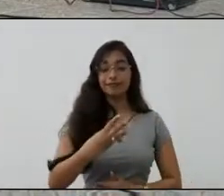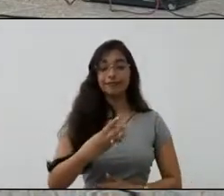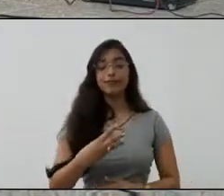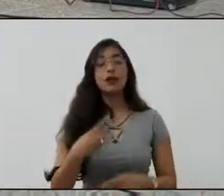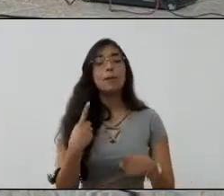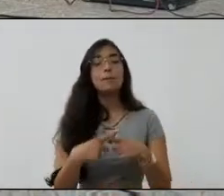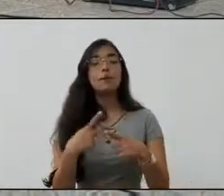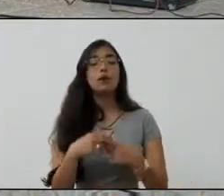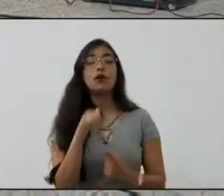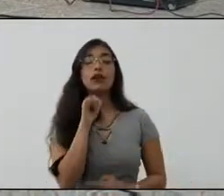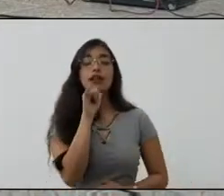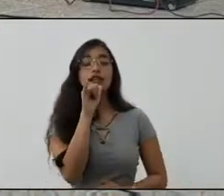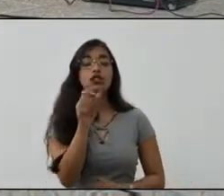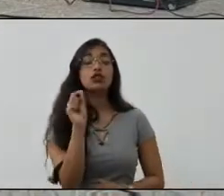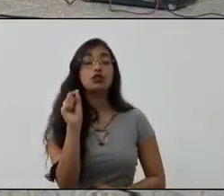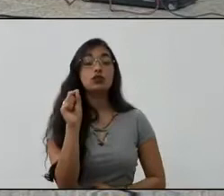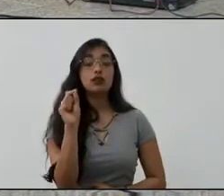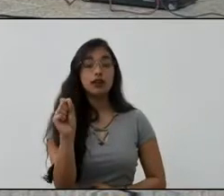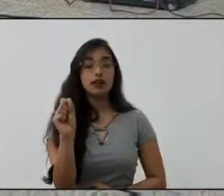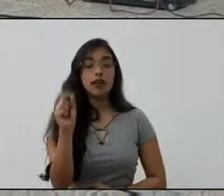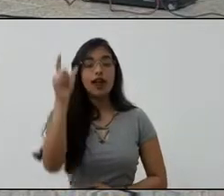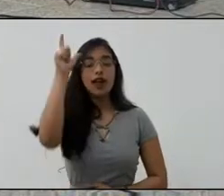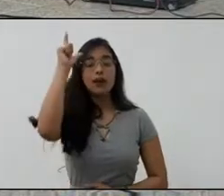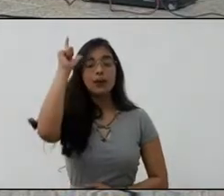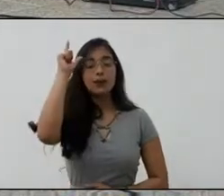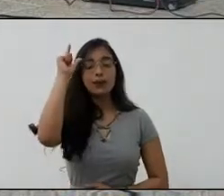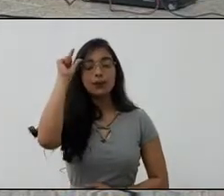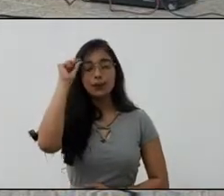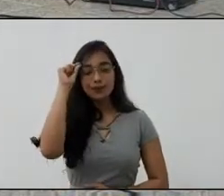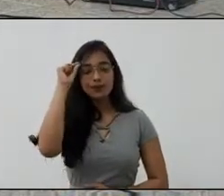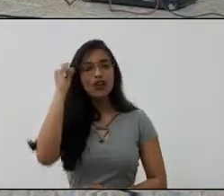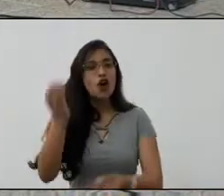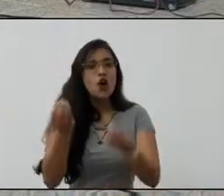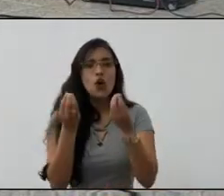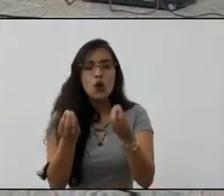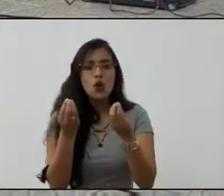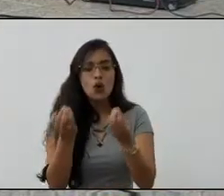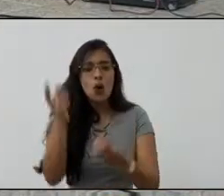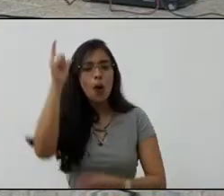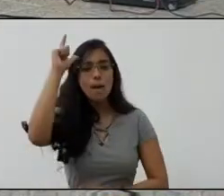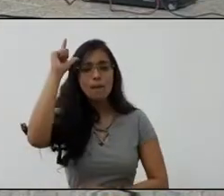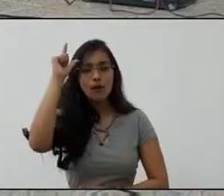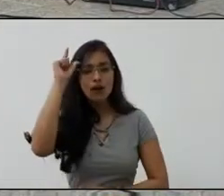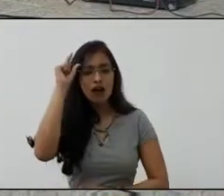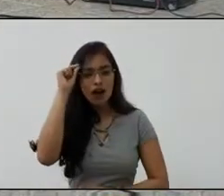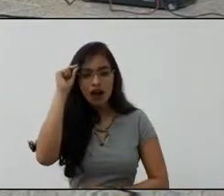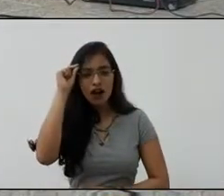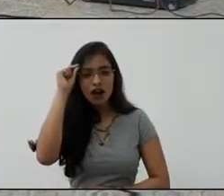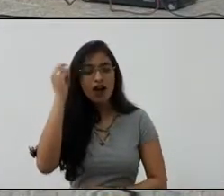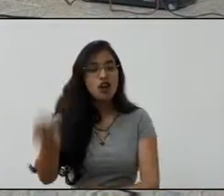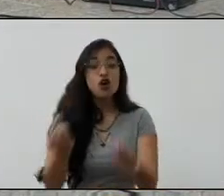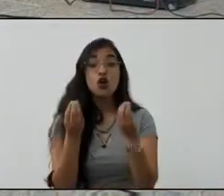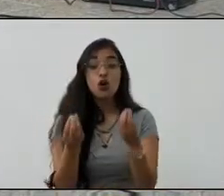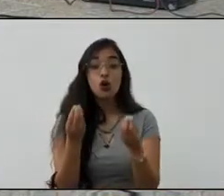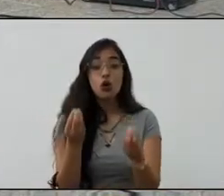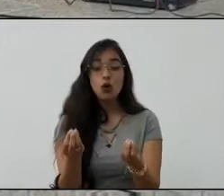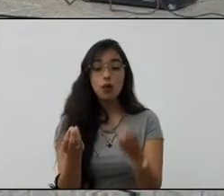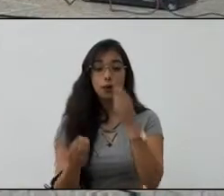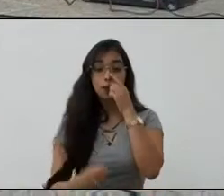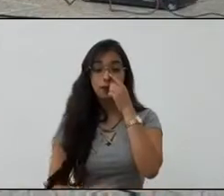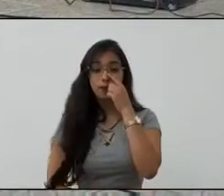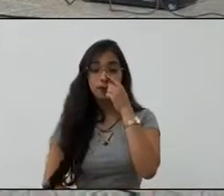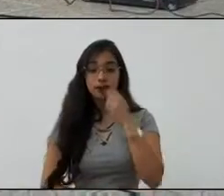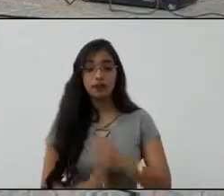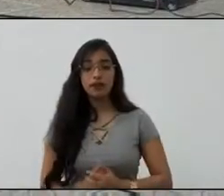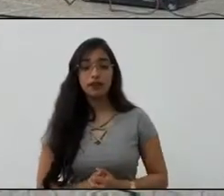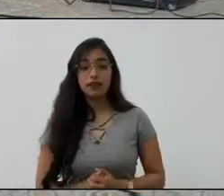pois ele fala em repousar. Como é possível repousar numa situação dessas,